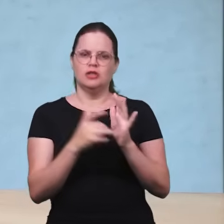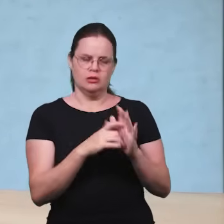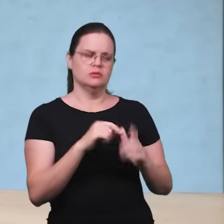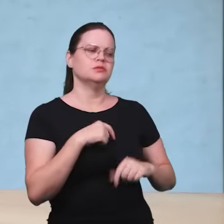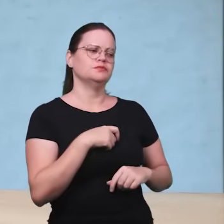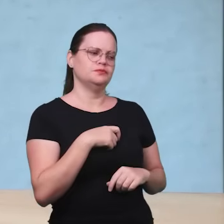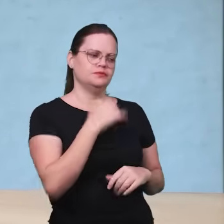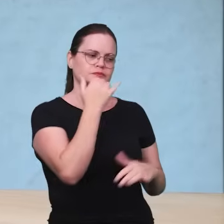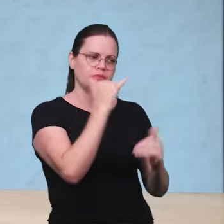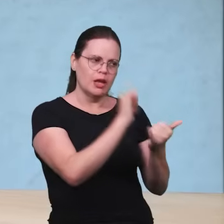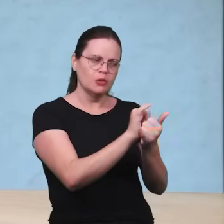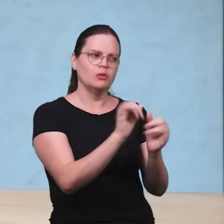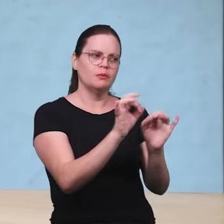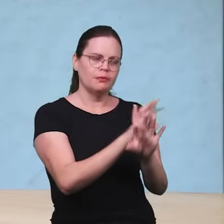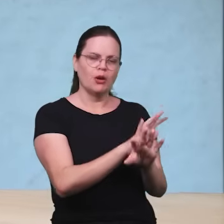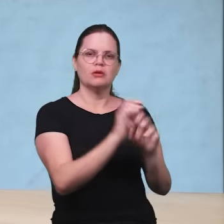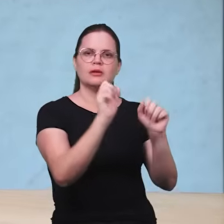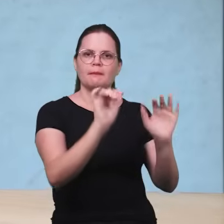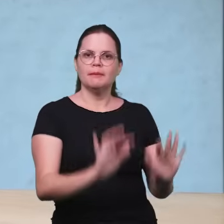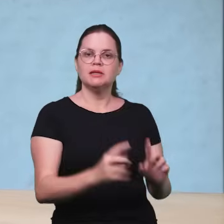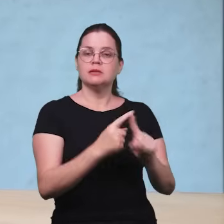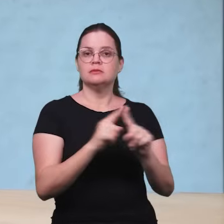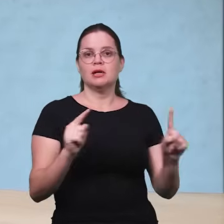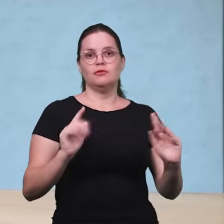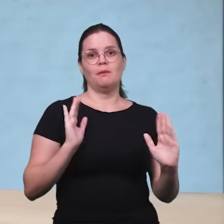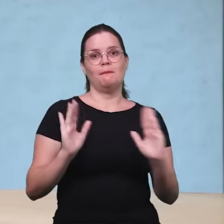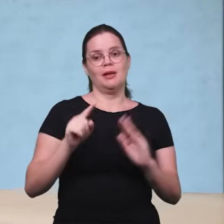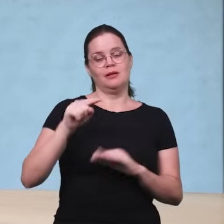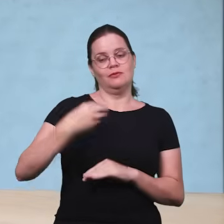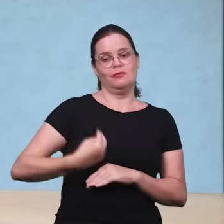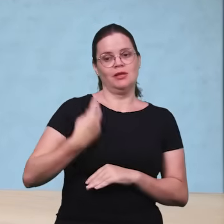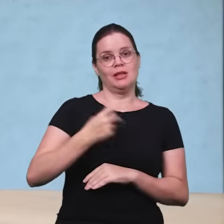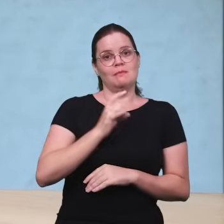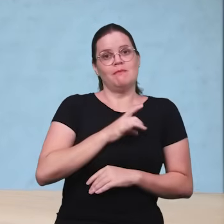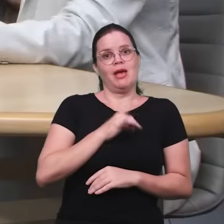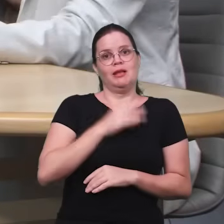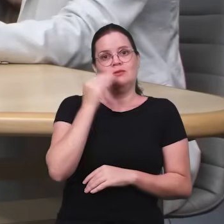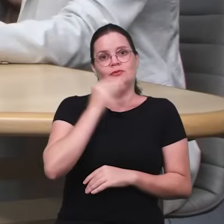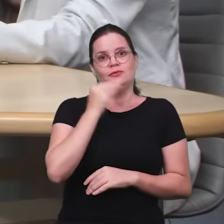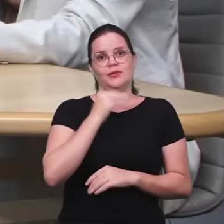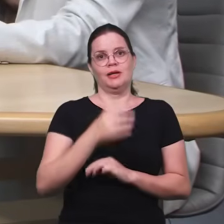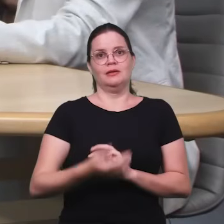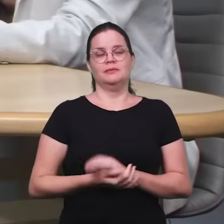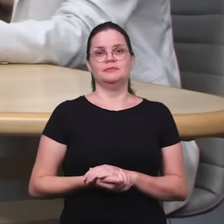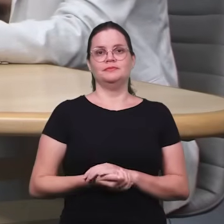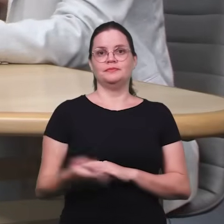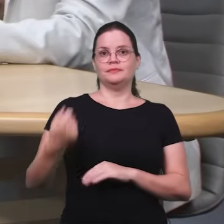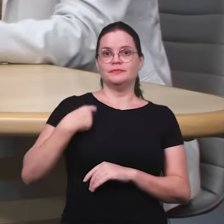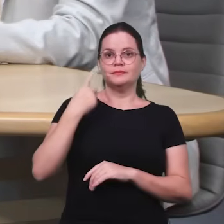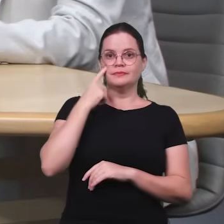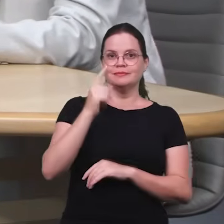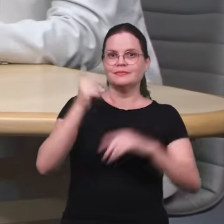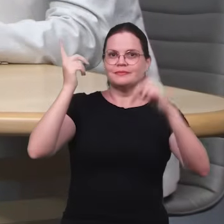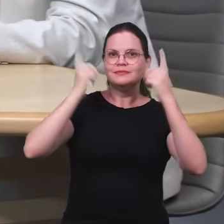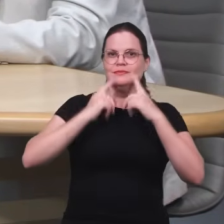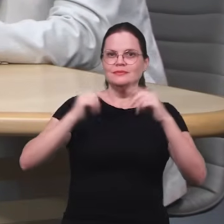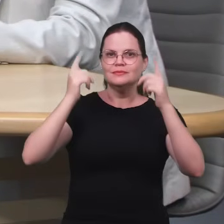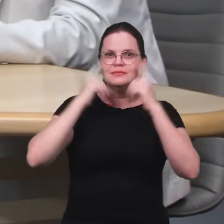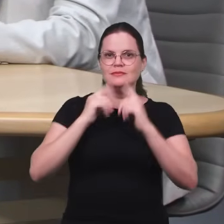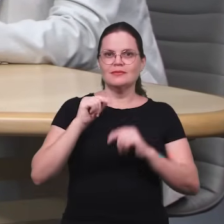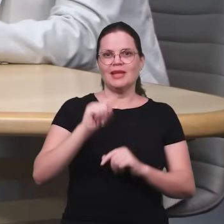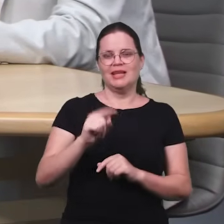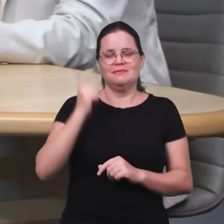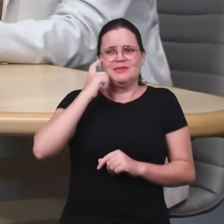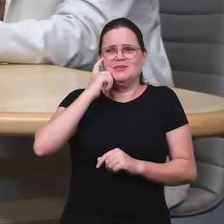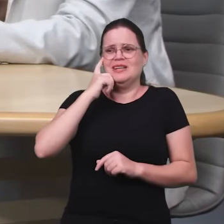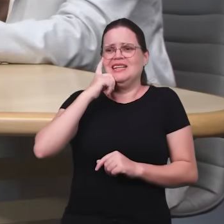ele recebeu uma benção, mas foi um momento de fraqueza, né? Você vê que pelo choro dele, que não é o que ele